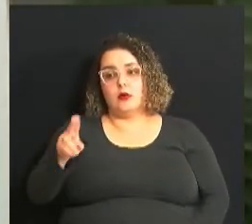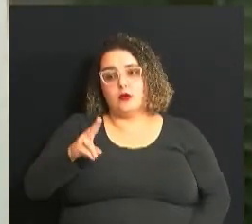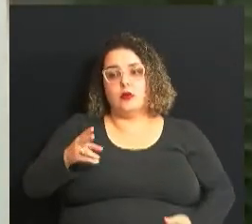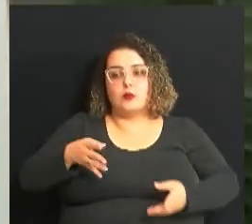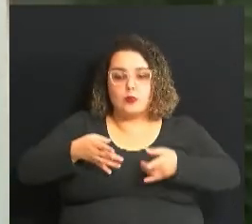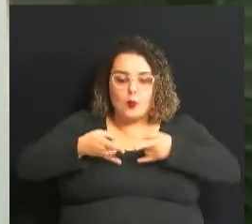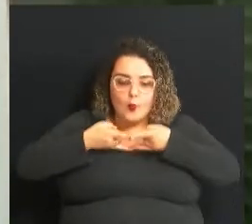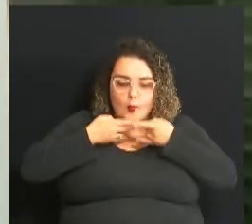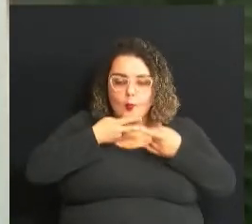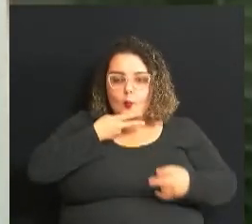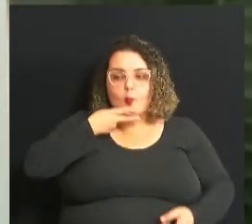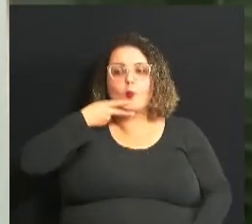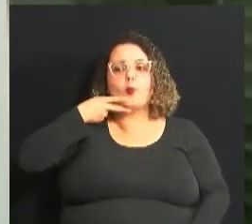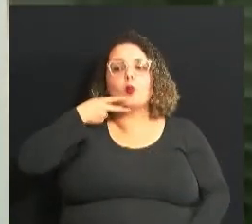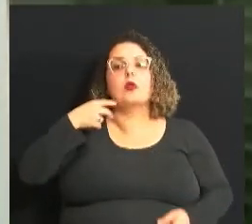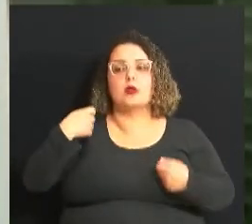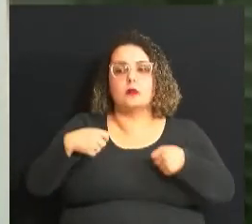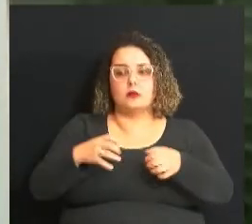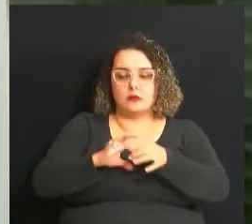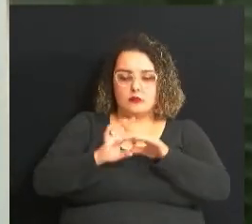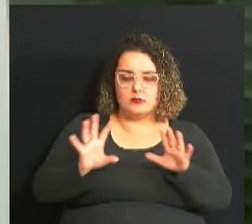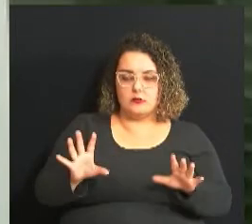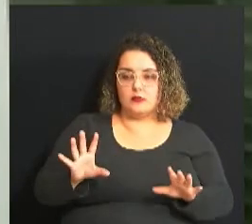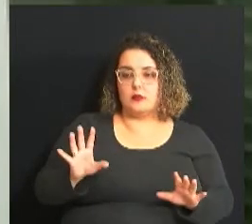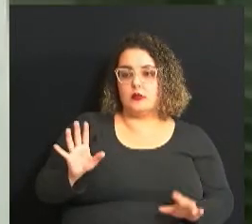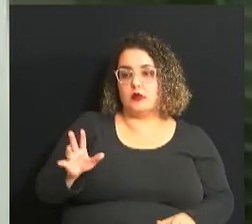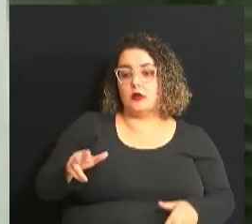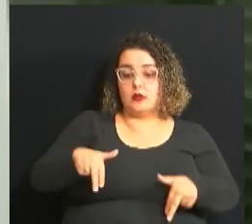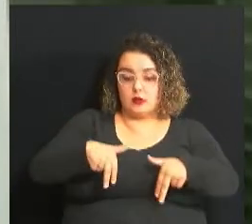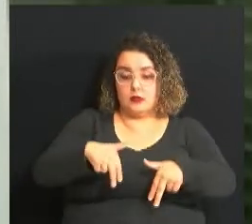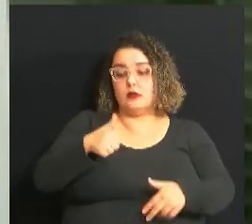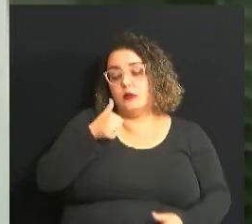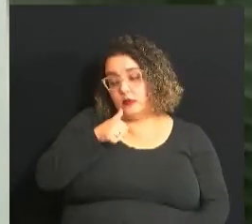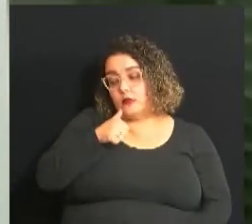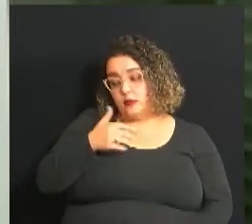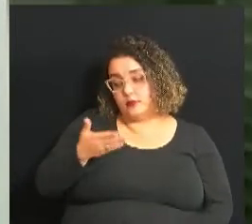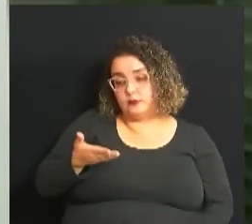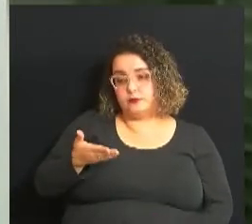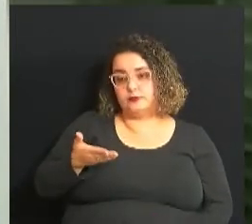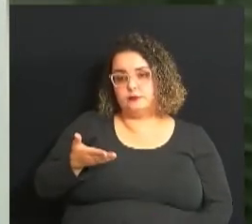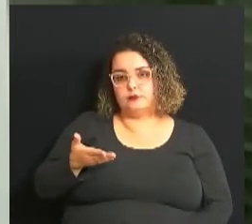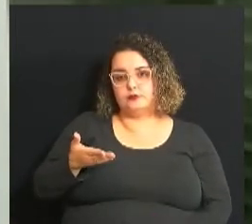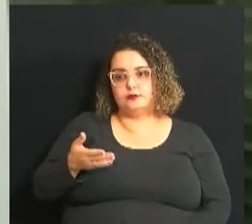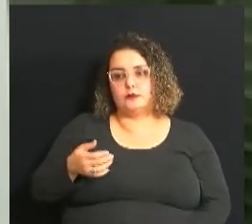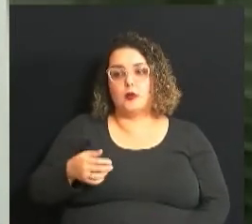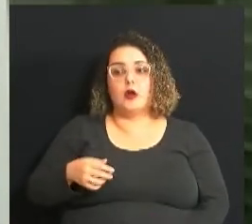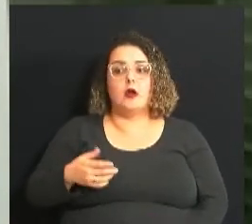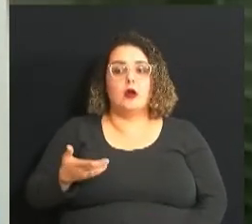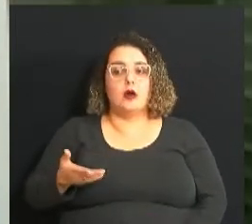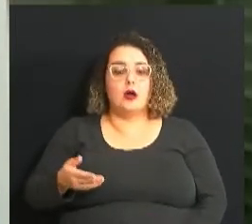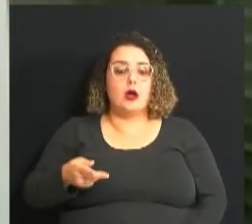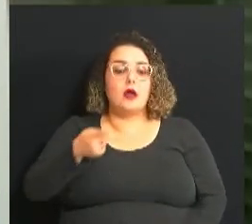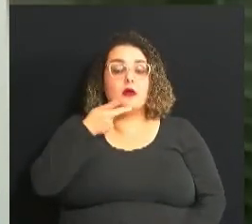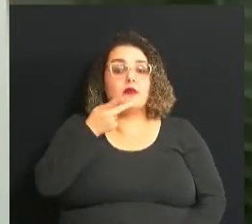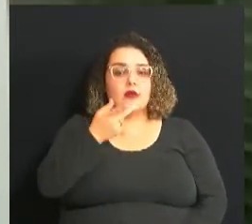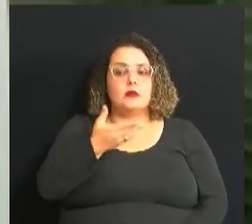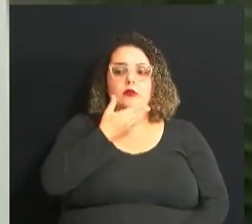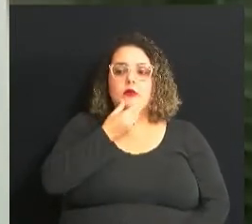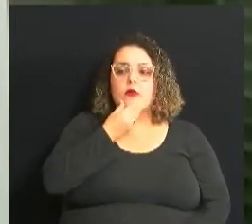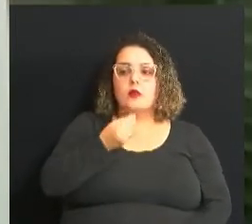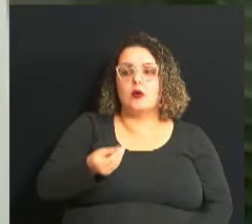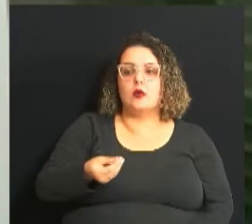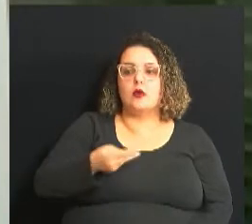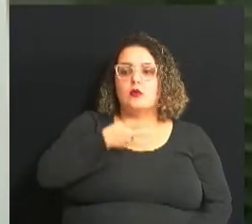uma questão que ele tinha. E eu disse a ela, falei assim, olha, você precisa usar a cueca, tal, que cueca que você